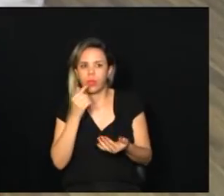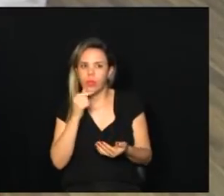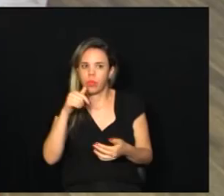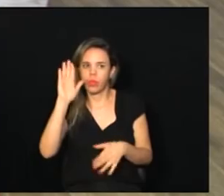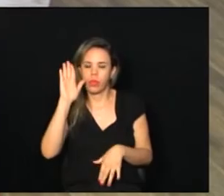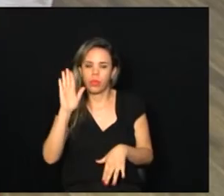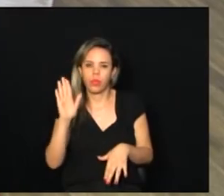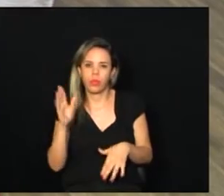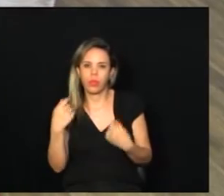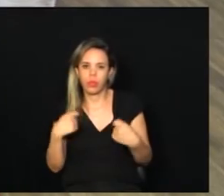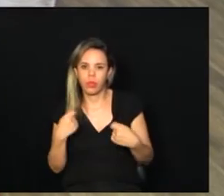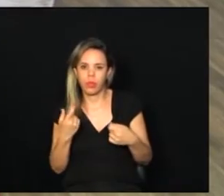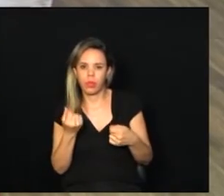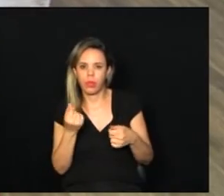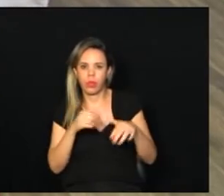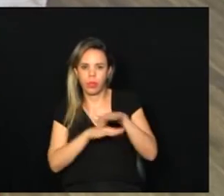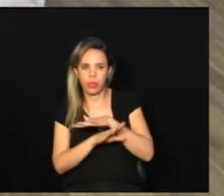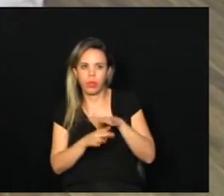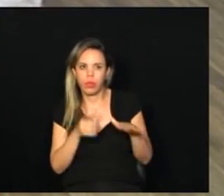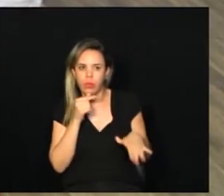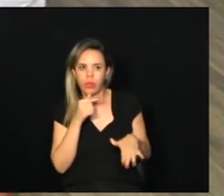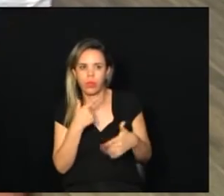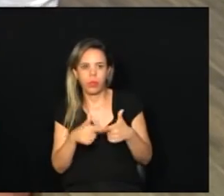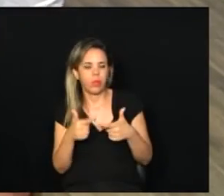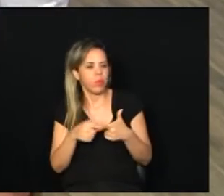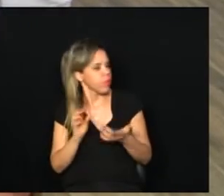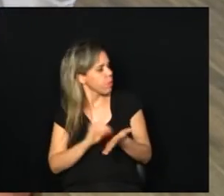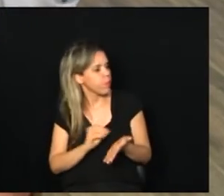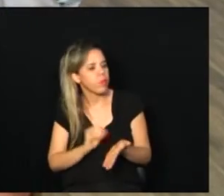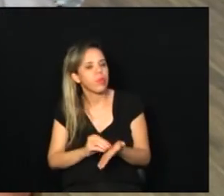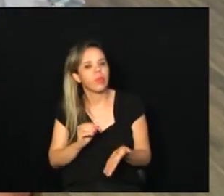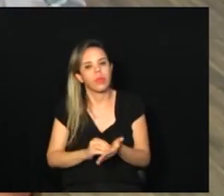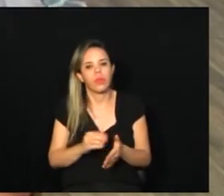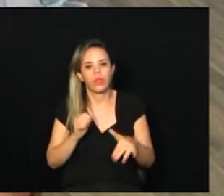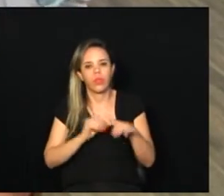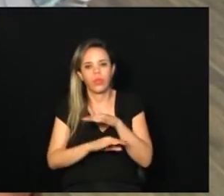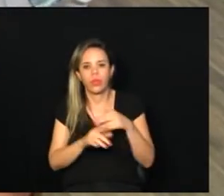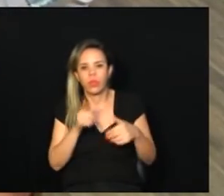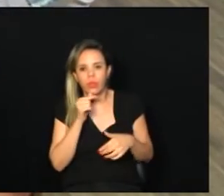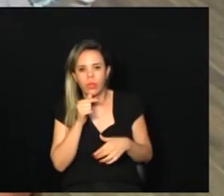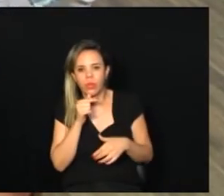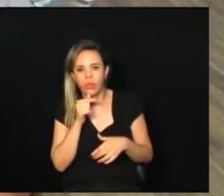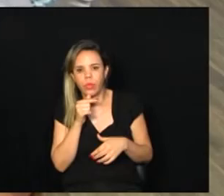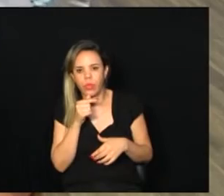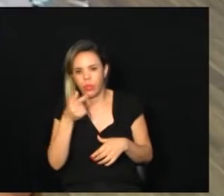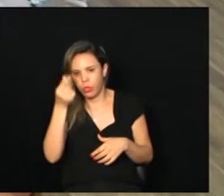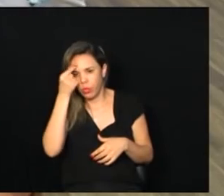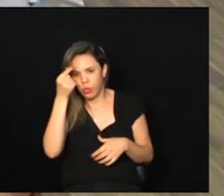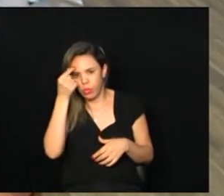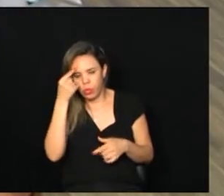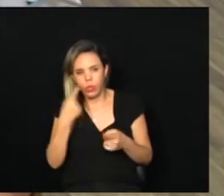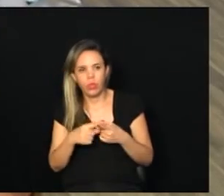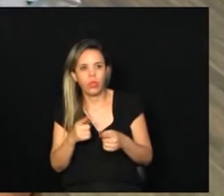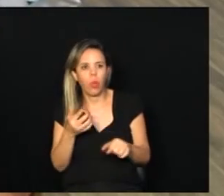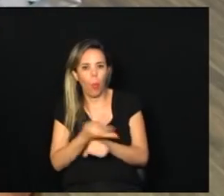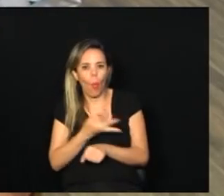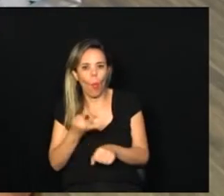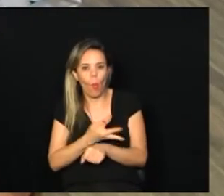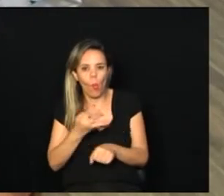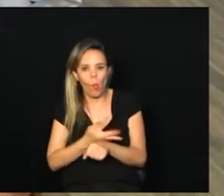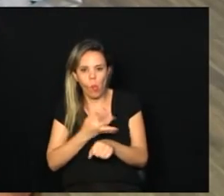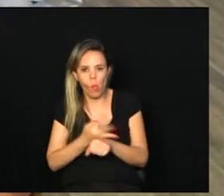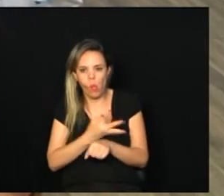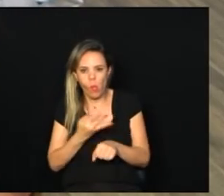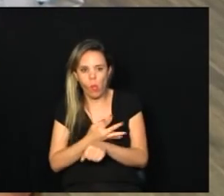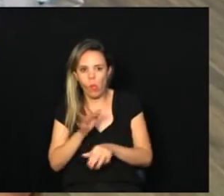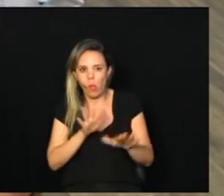água, então é preciso se precaver. Então, para não ter problemas, já faz esta reserva consciente, porque nós já estamos vivendo aí